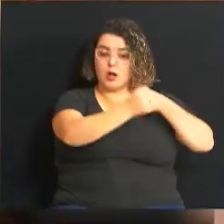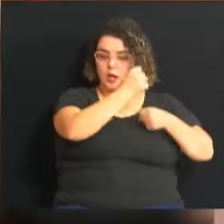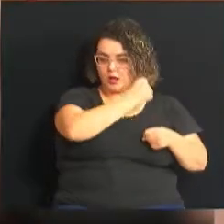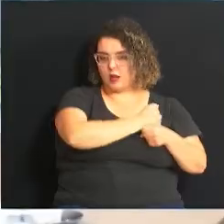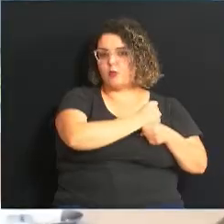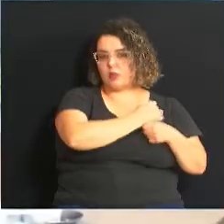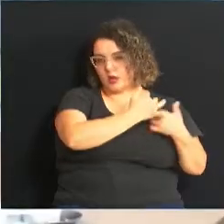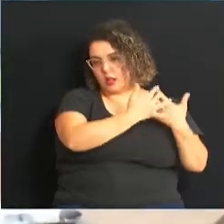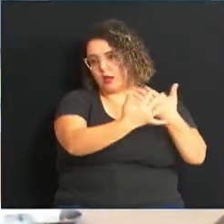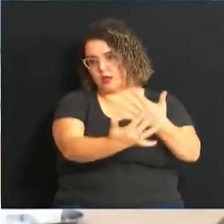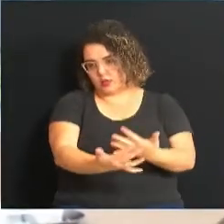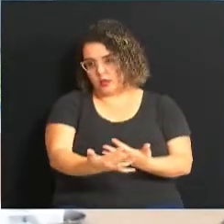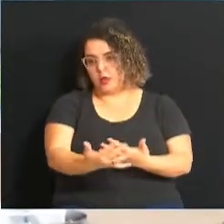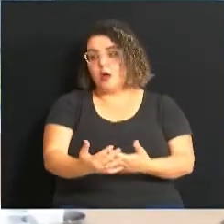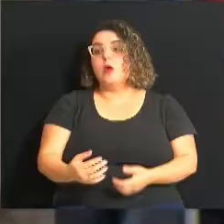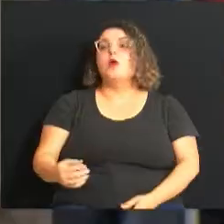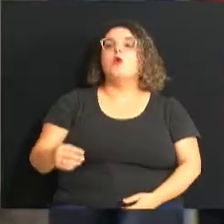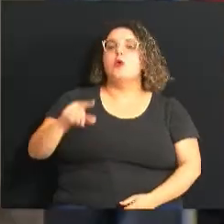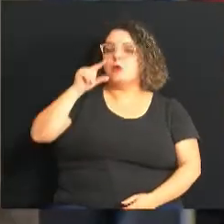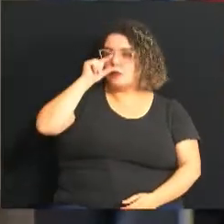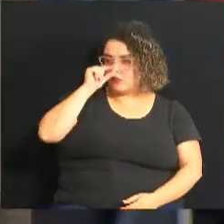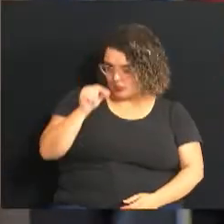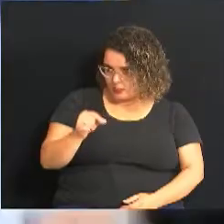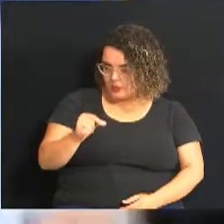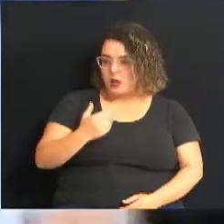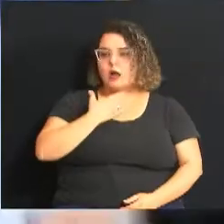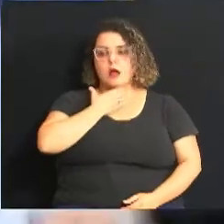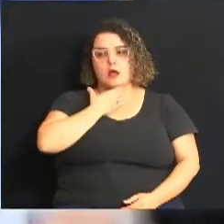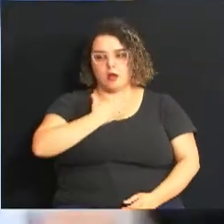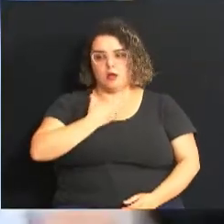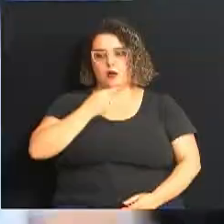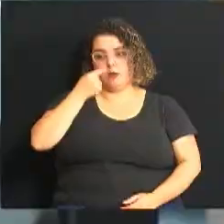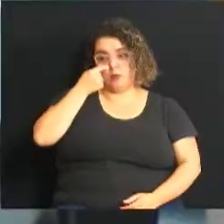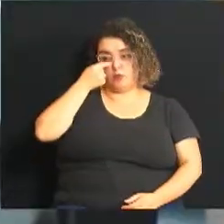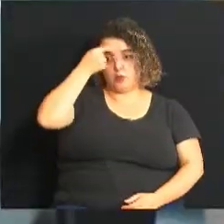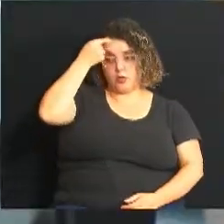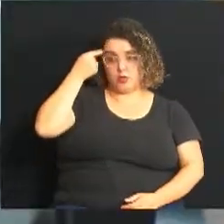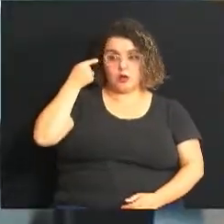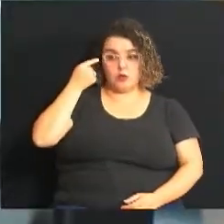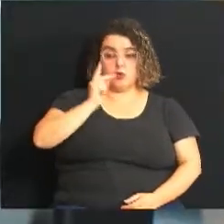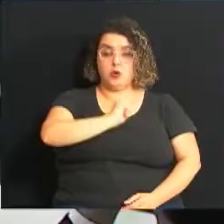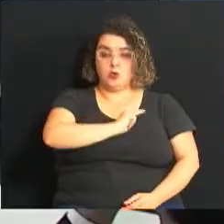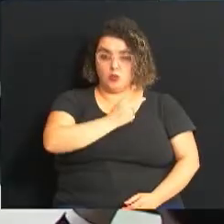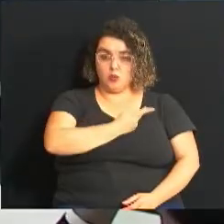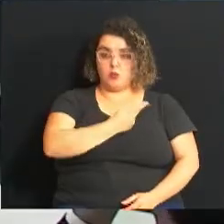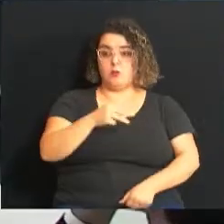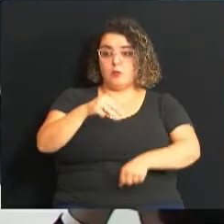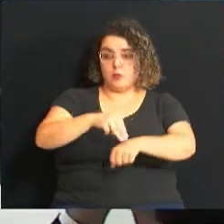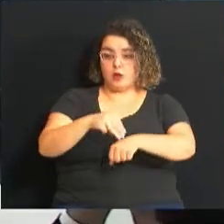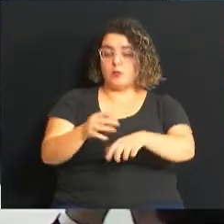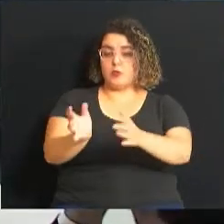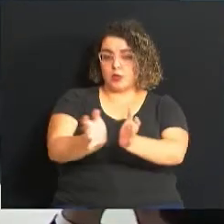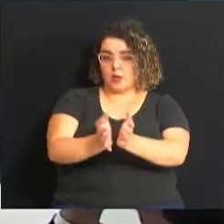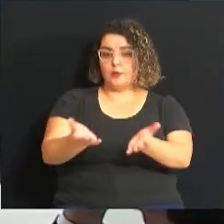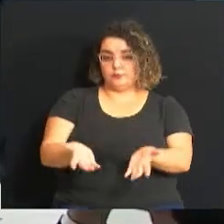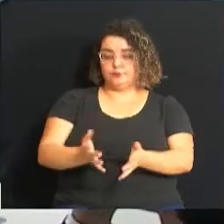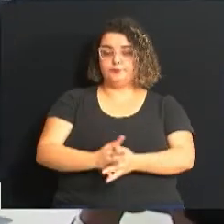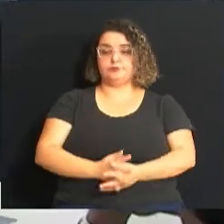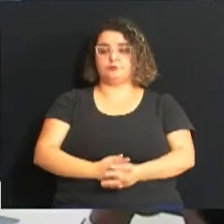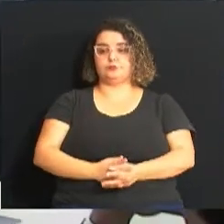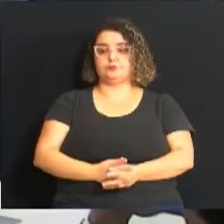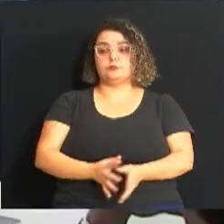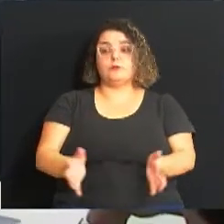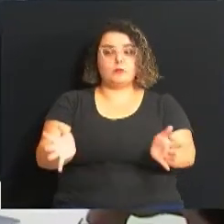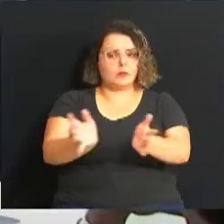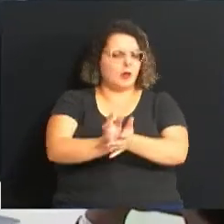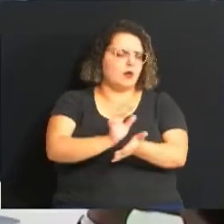composta ainda por Arnaldo Salvetti, Carmo Luiz, Paola Miguel e Paulo Haddad. A comissão trouxe